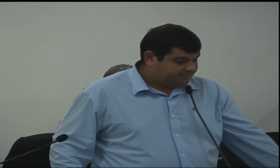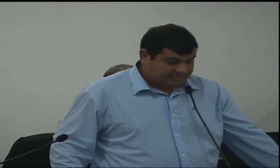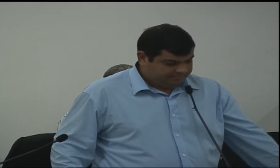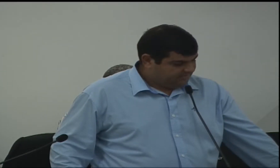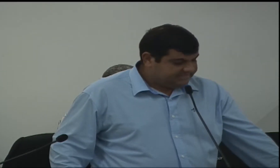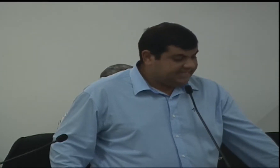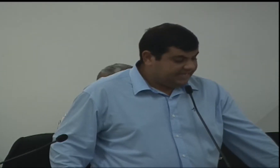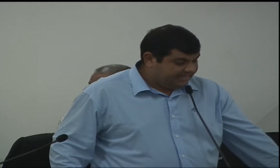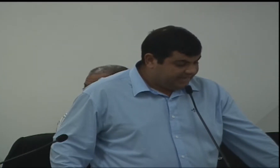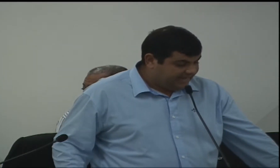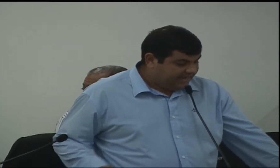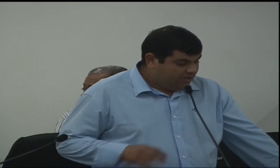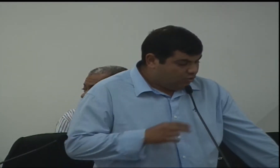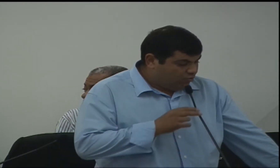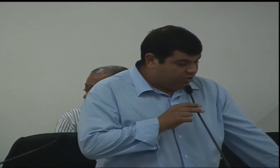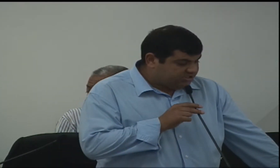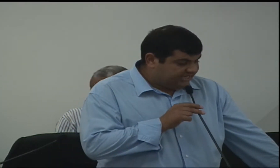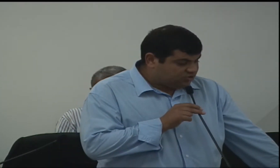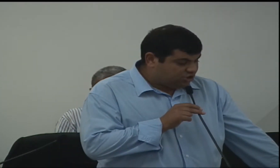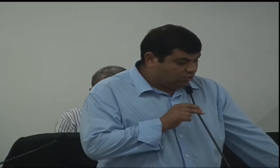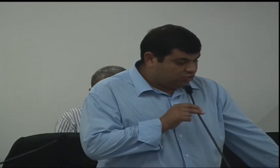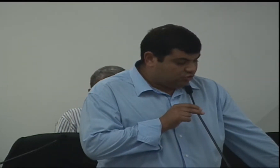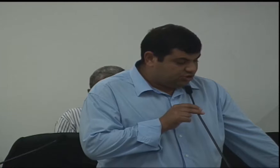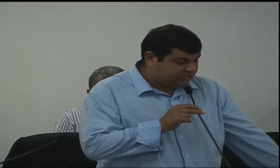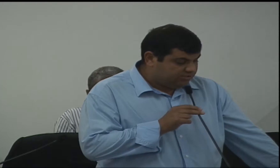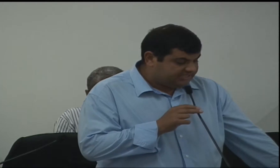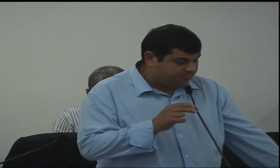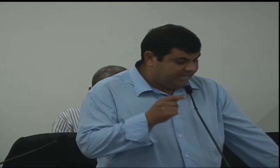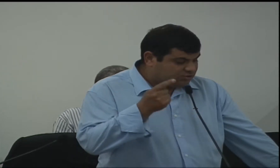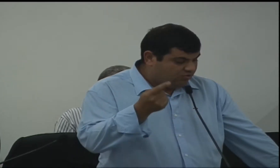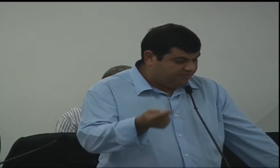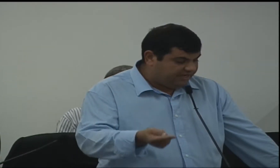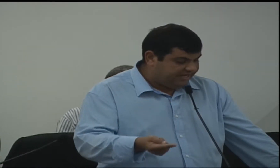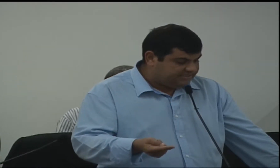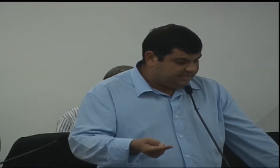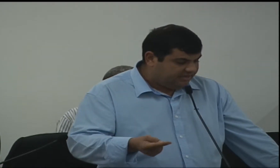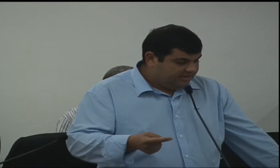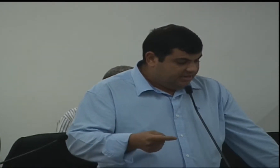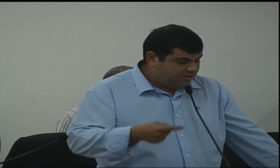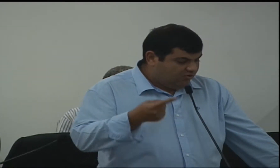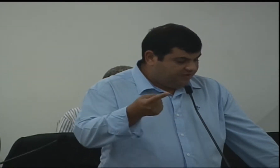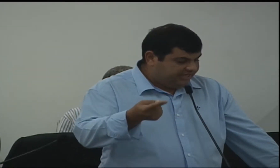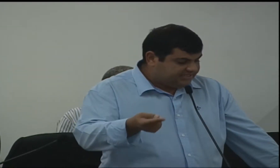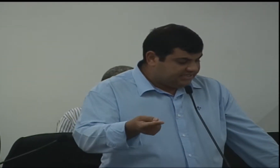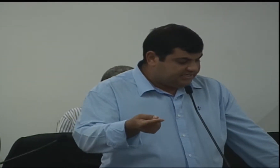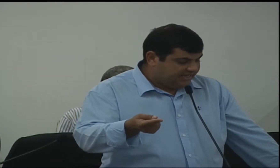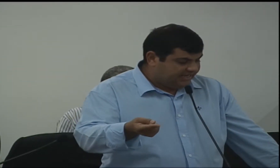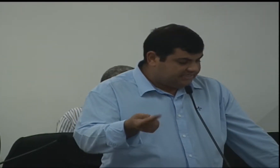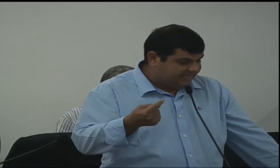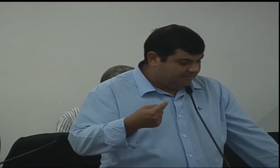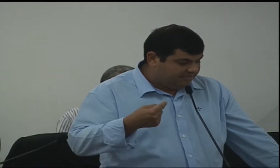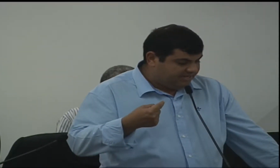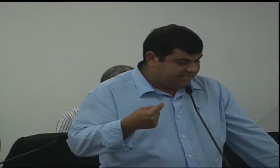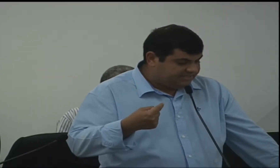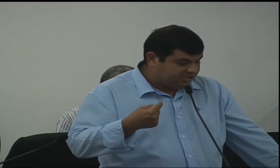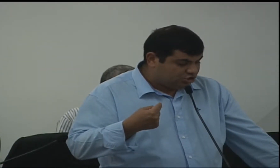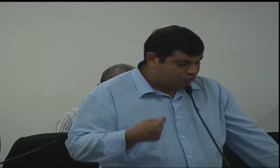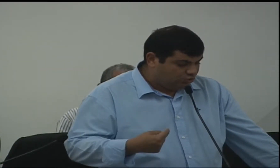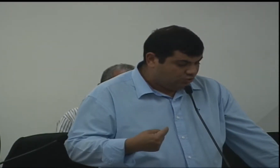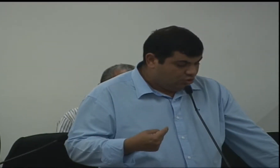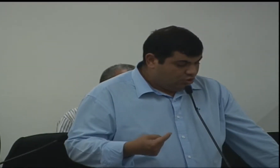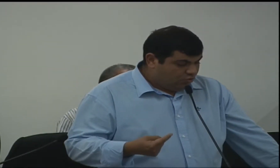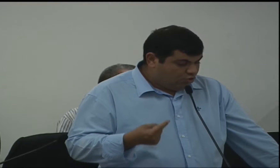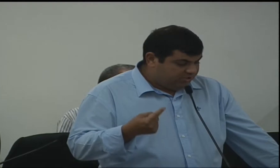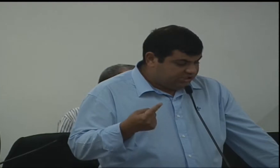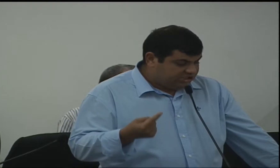seguirá com o processo de construção das pré-conferências e conferência que será realizada na primeira quinzena de